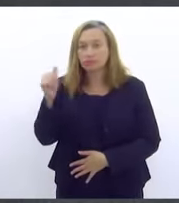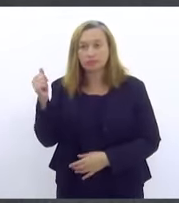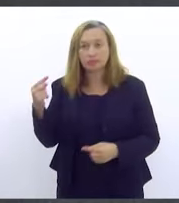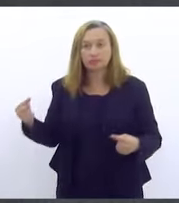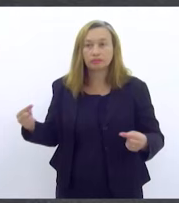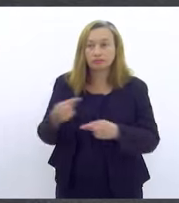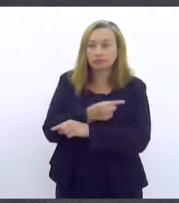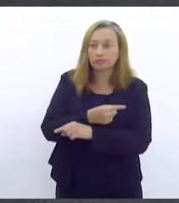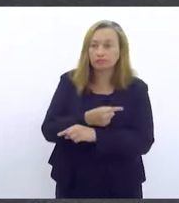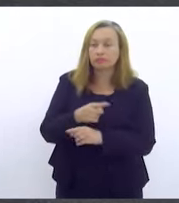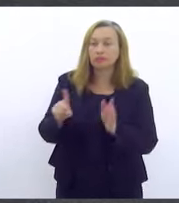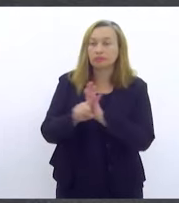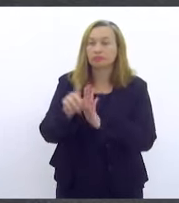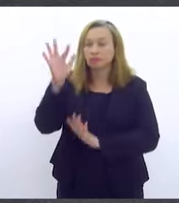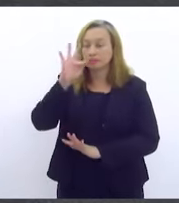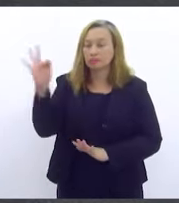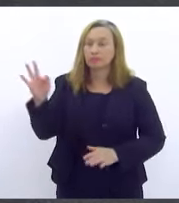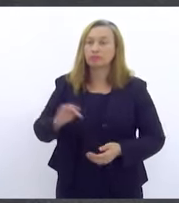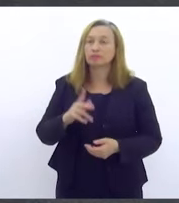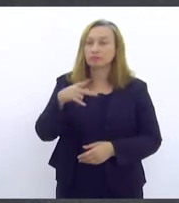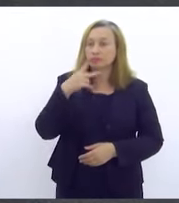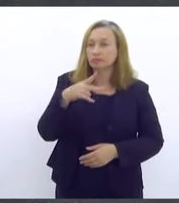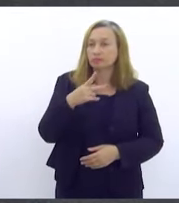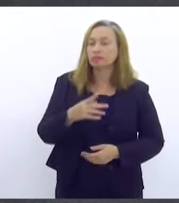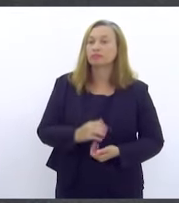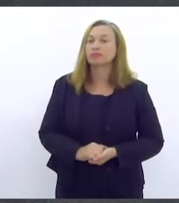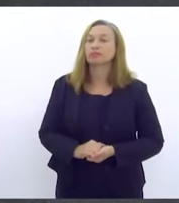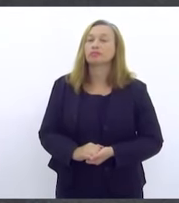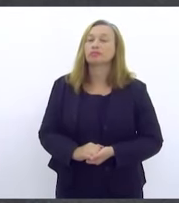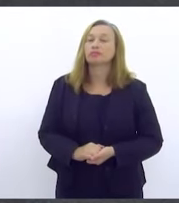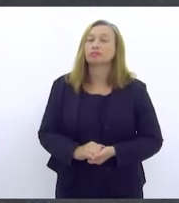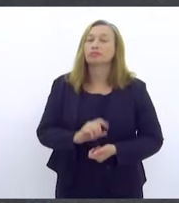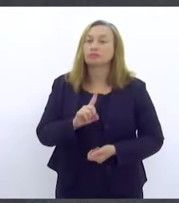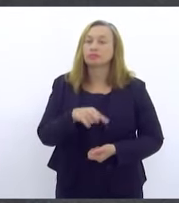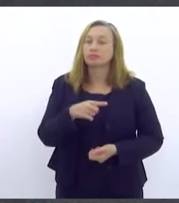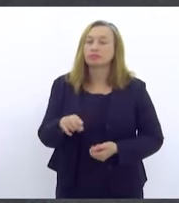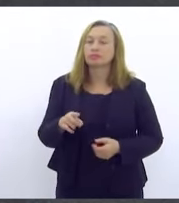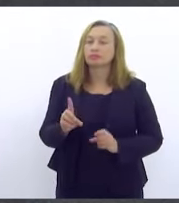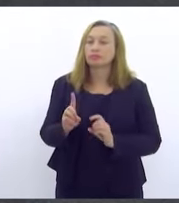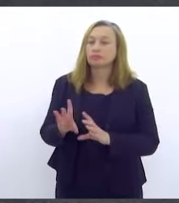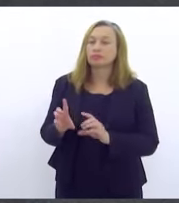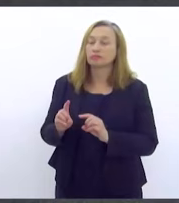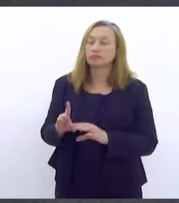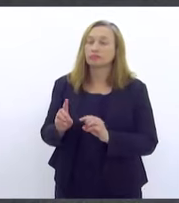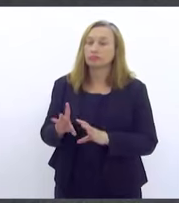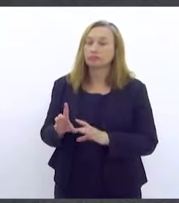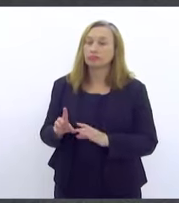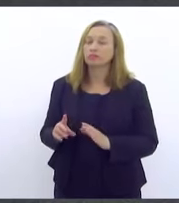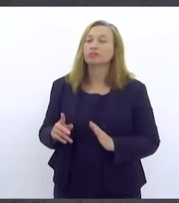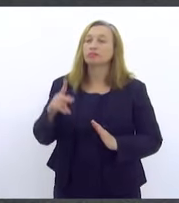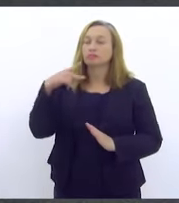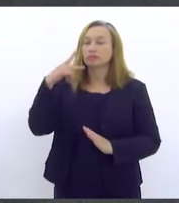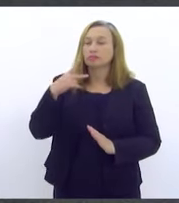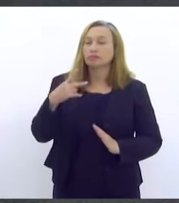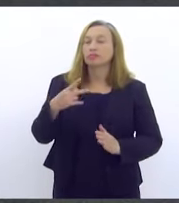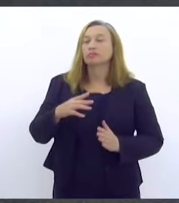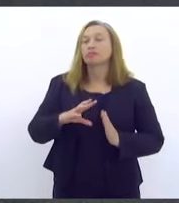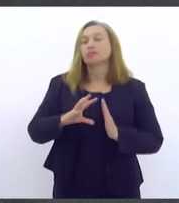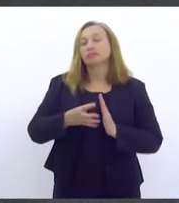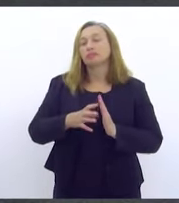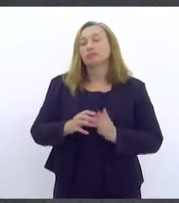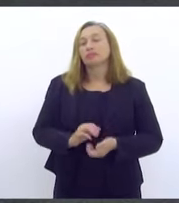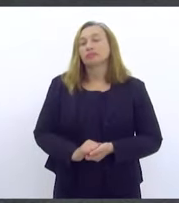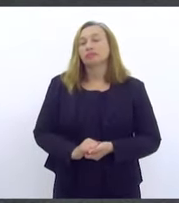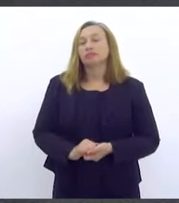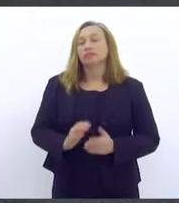contrariar uma lei federal, dizendo vedada a doutrinação partidária eleitoral em sala de